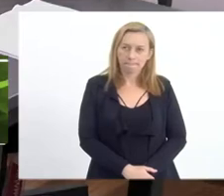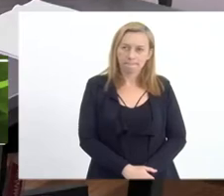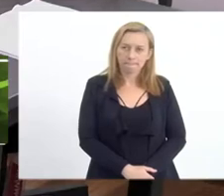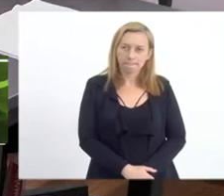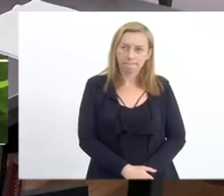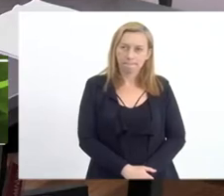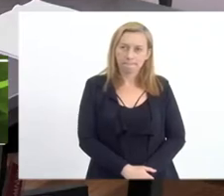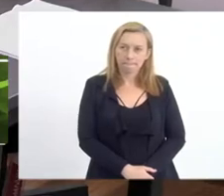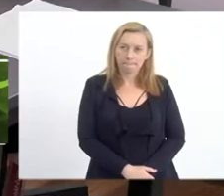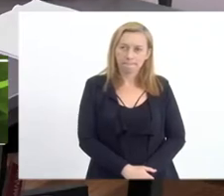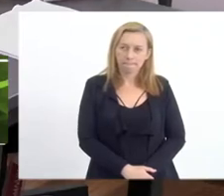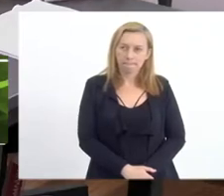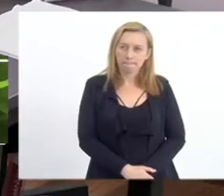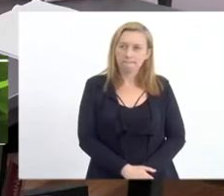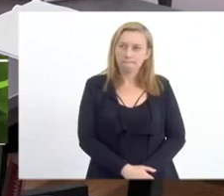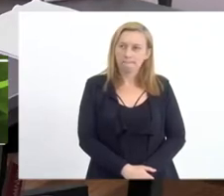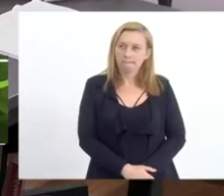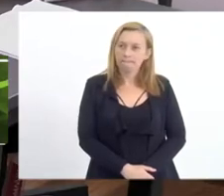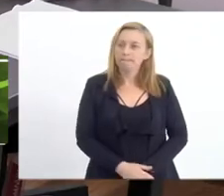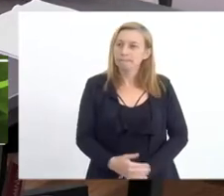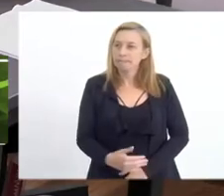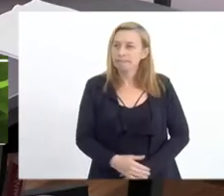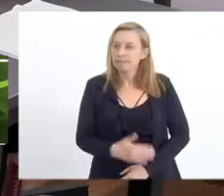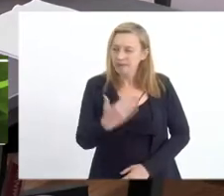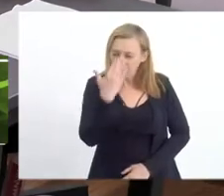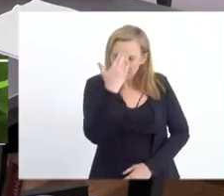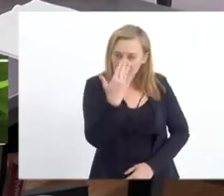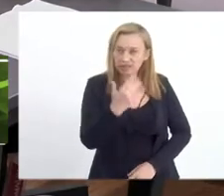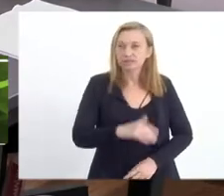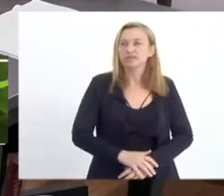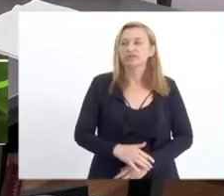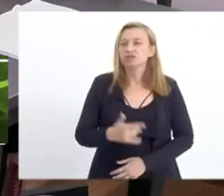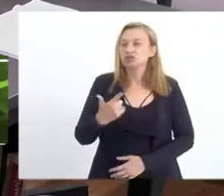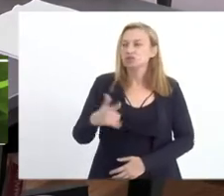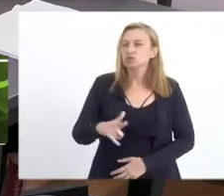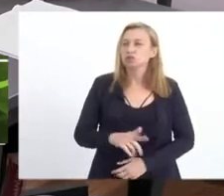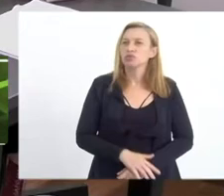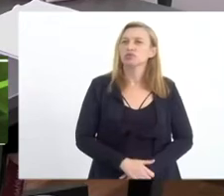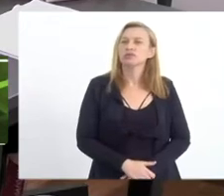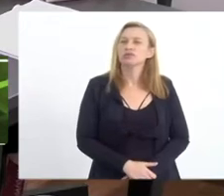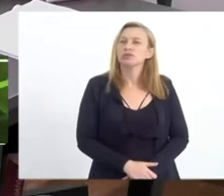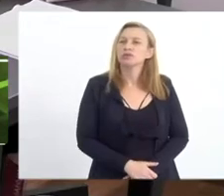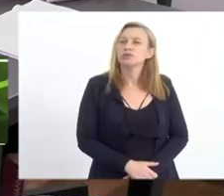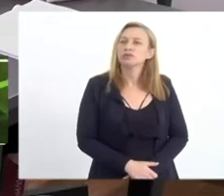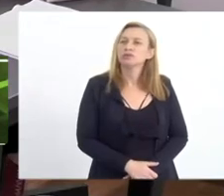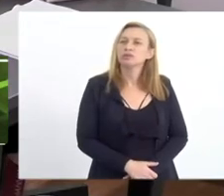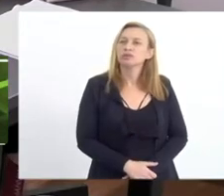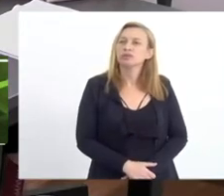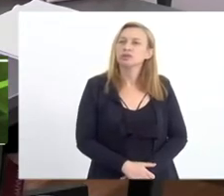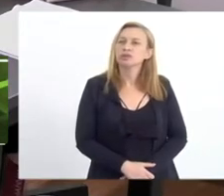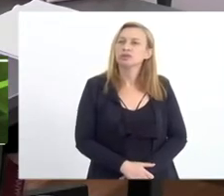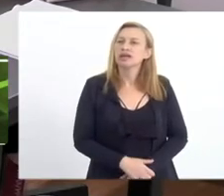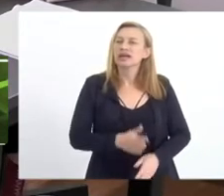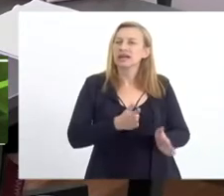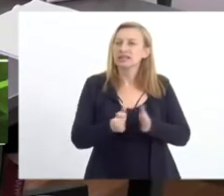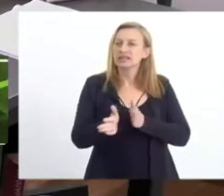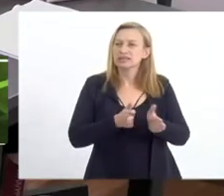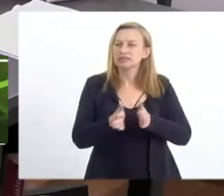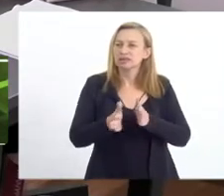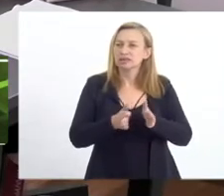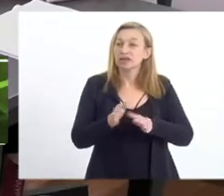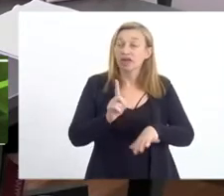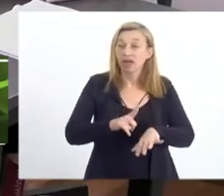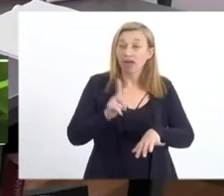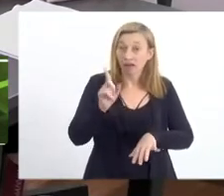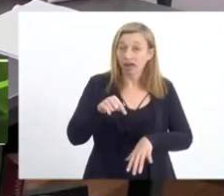Mais uma vez salientar... Obrigada. Mais uma vez salientar que a acessibilidade é algo